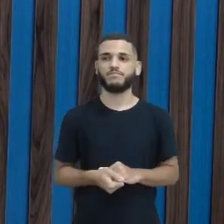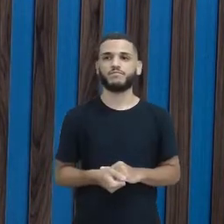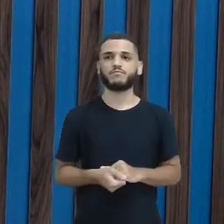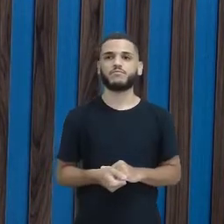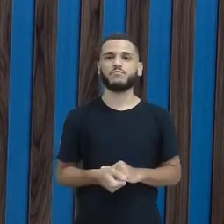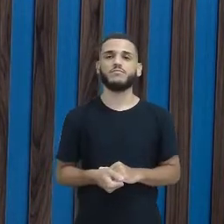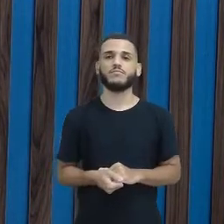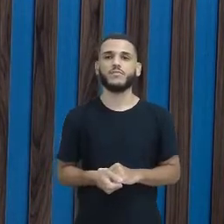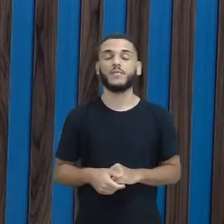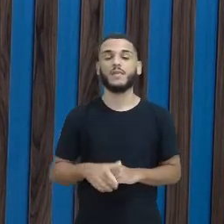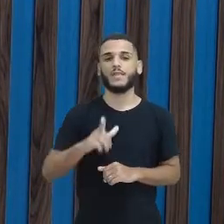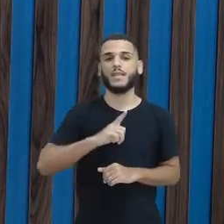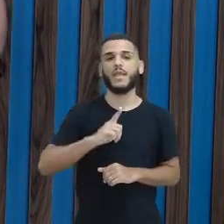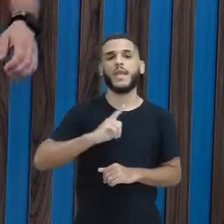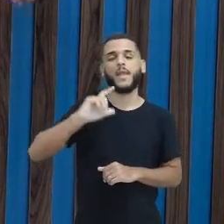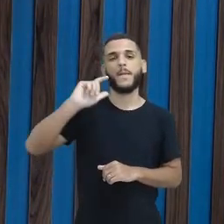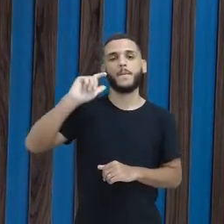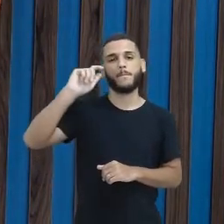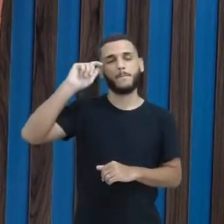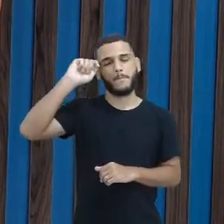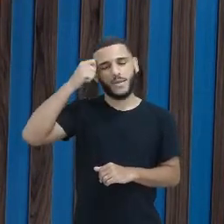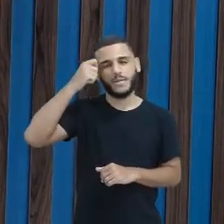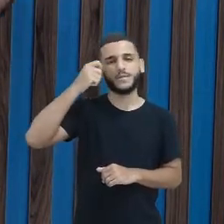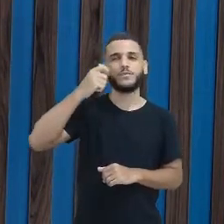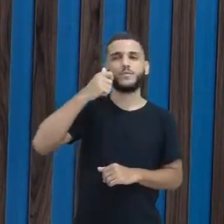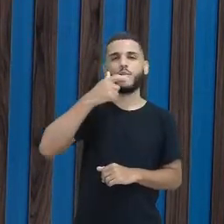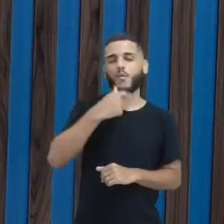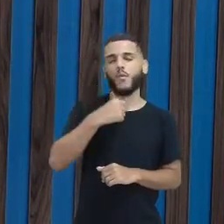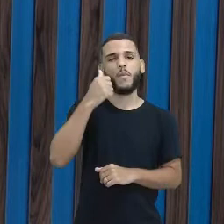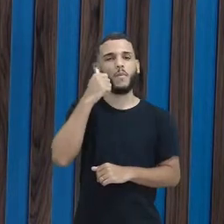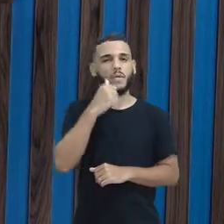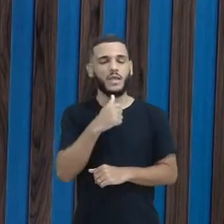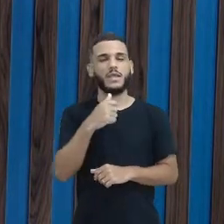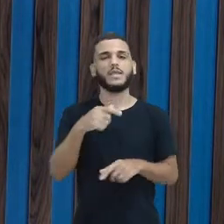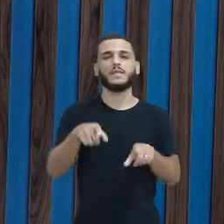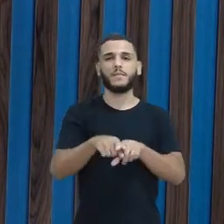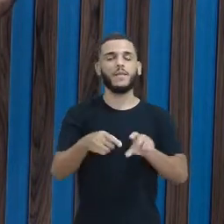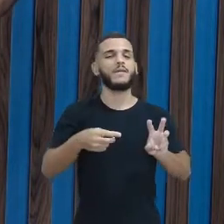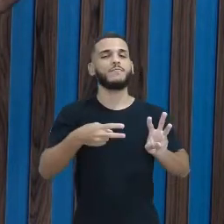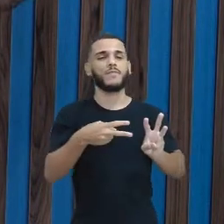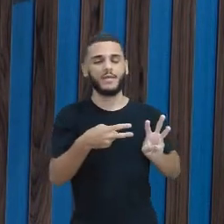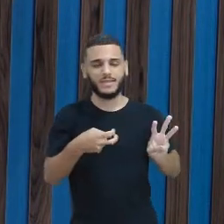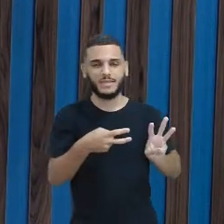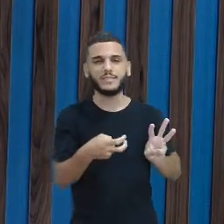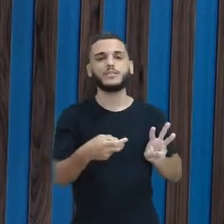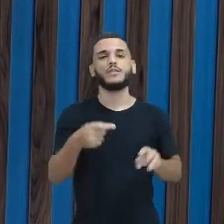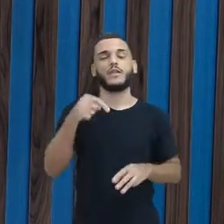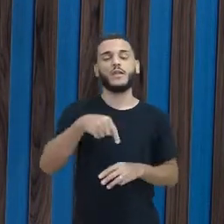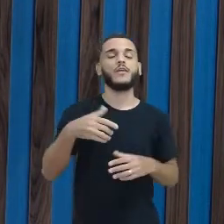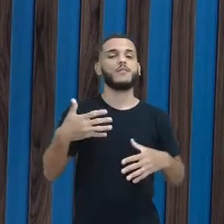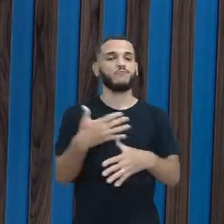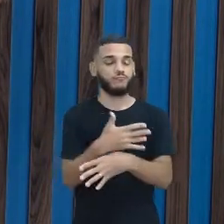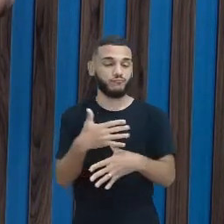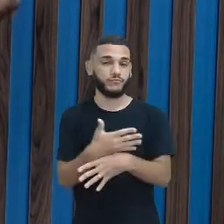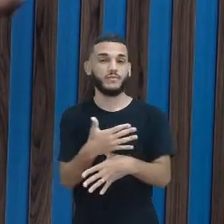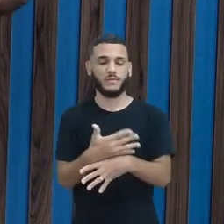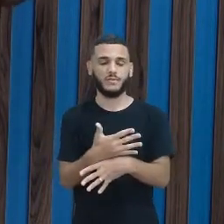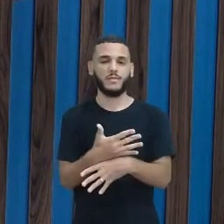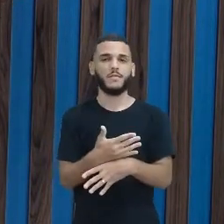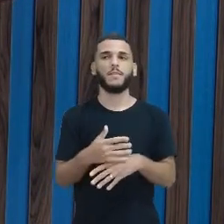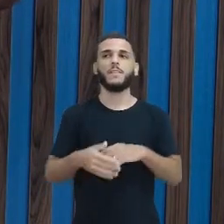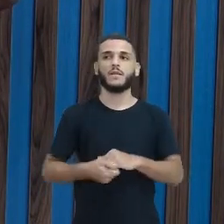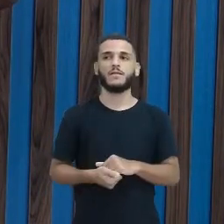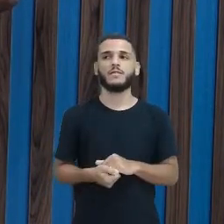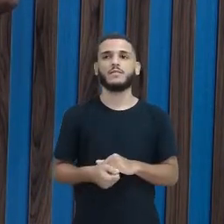Existem, né, pretos e pretas, né, e até mesmo indígenas em contexto urbano, e embora a gente tenha